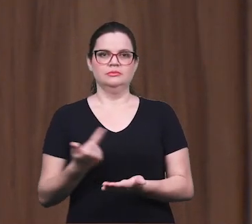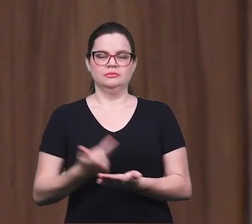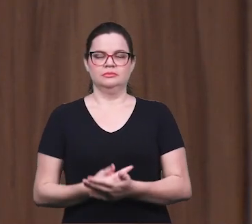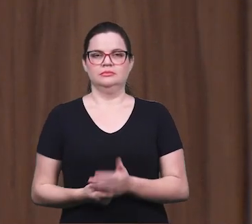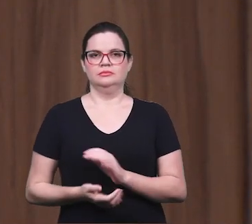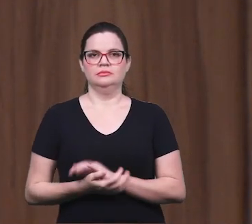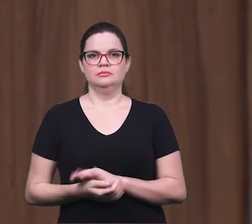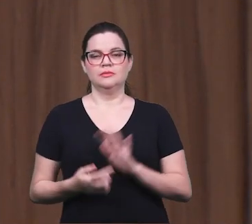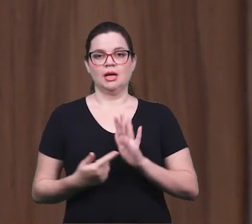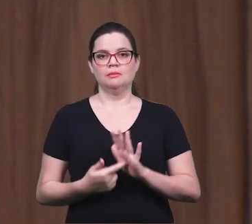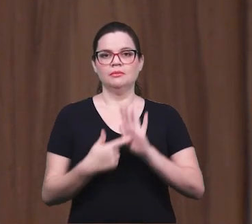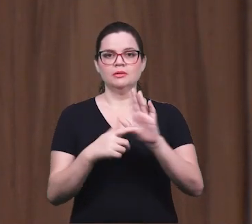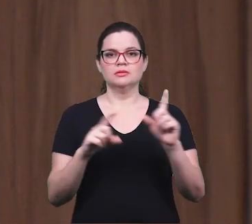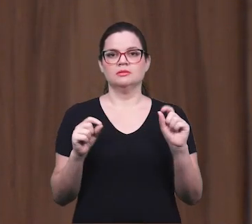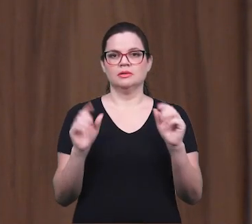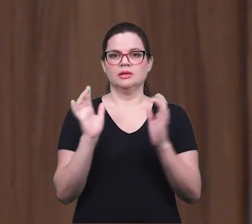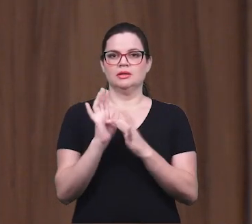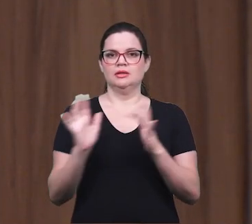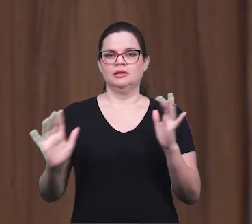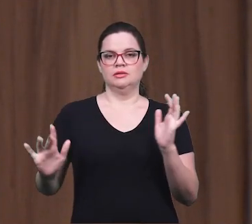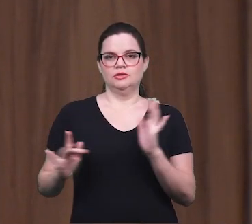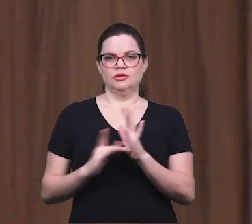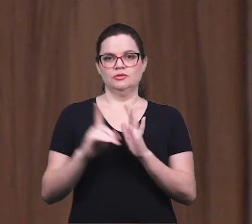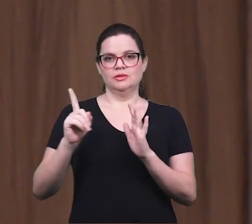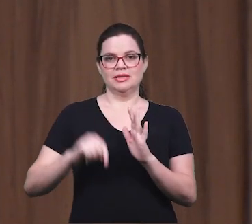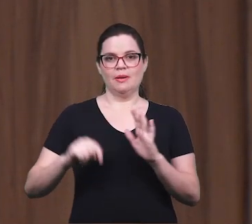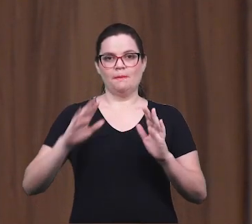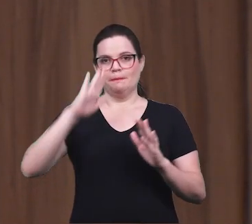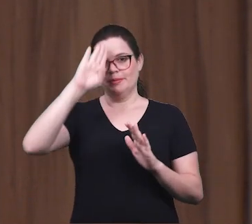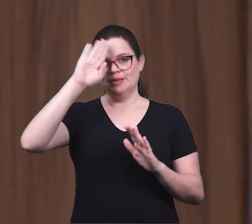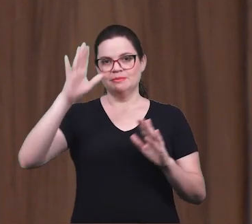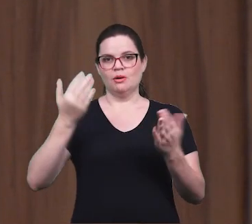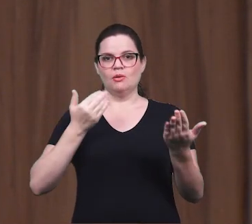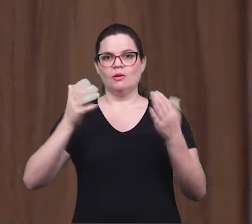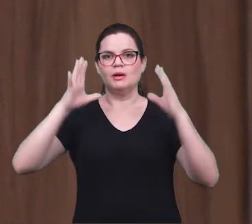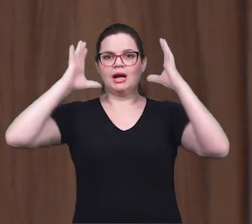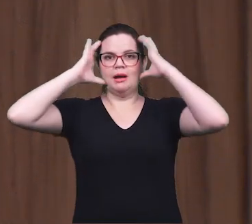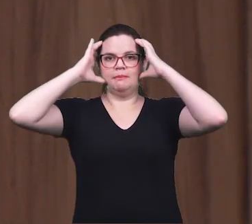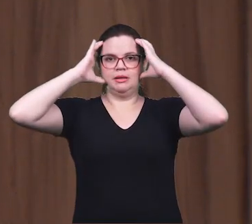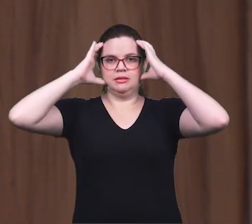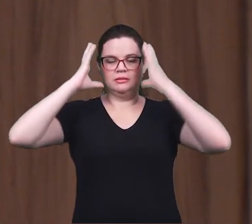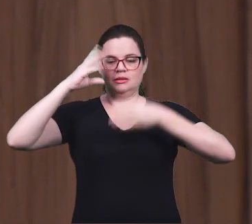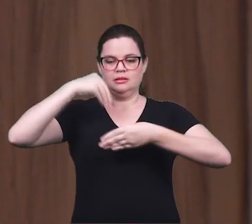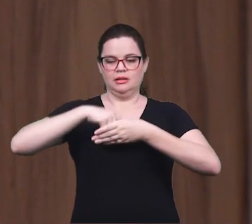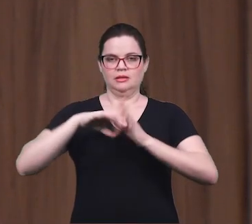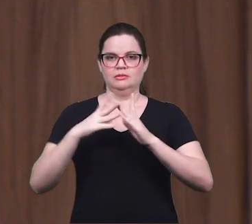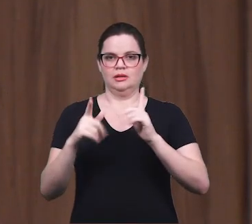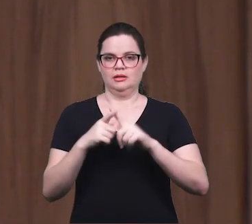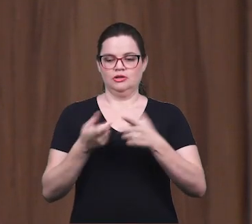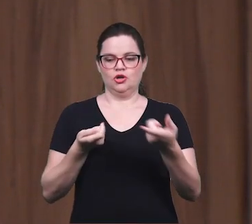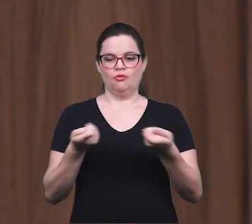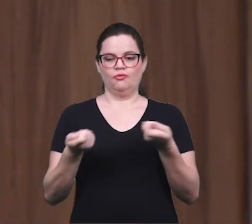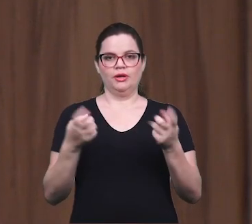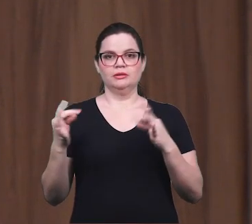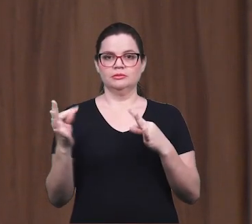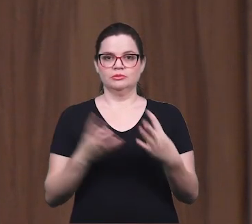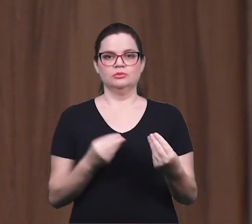que Jesus é o cabeça da igreja. O Senhor Jesus é o